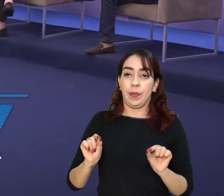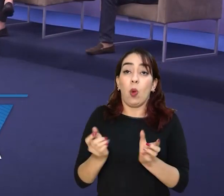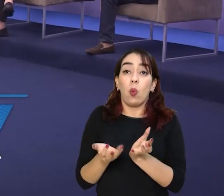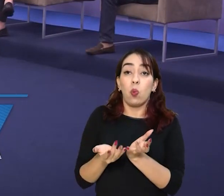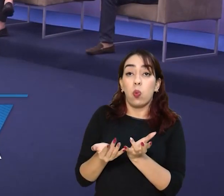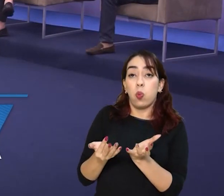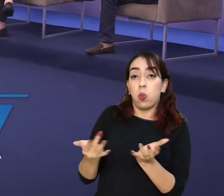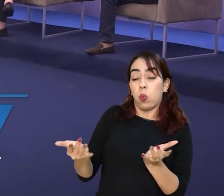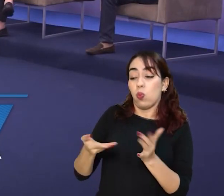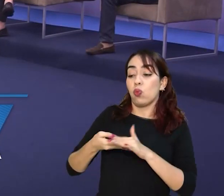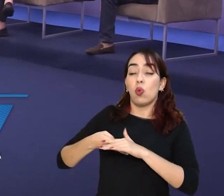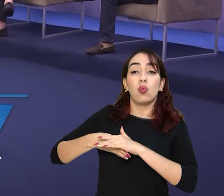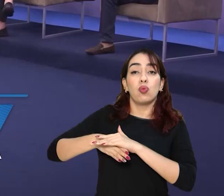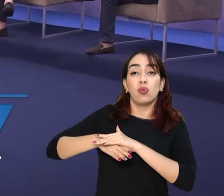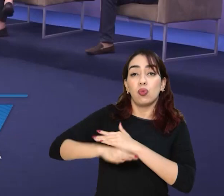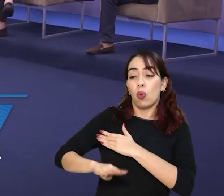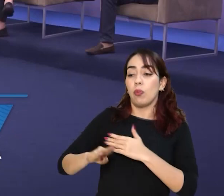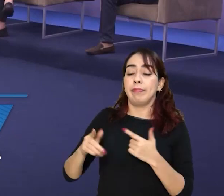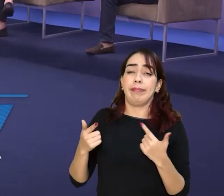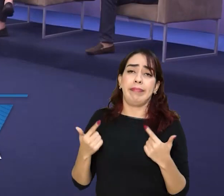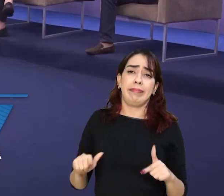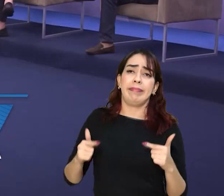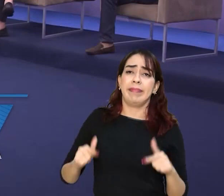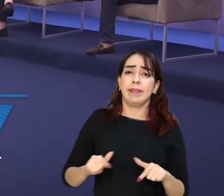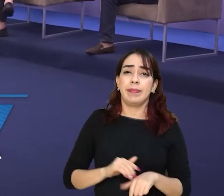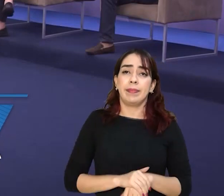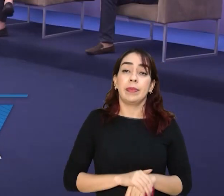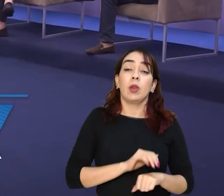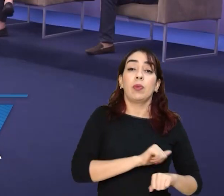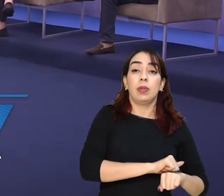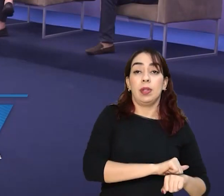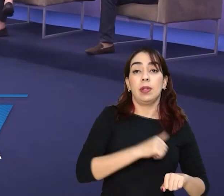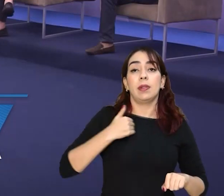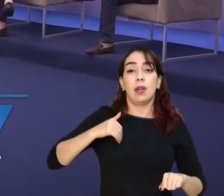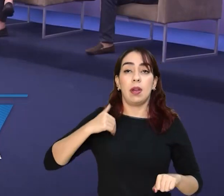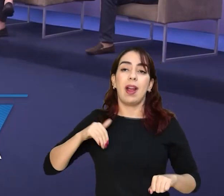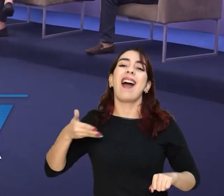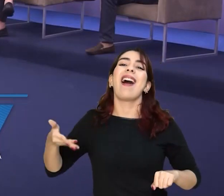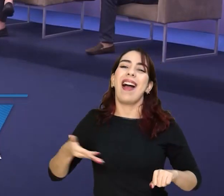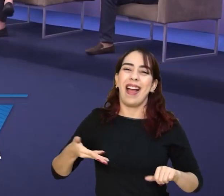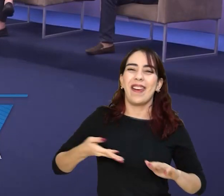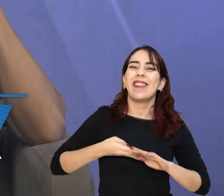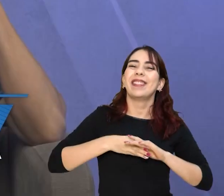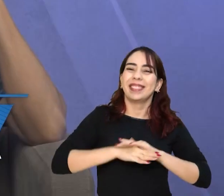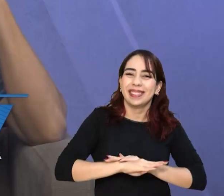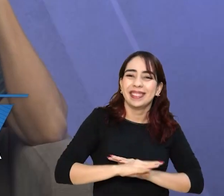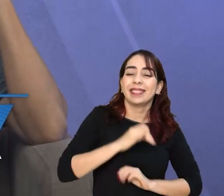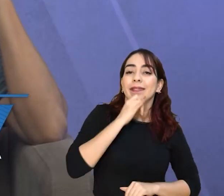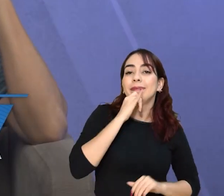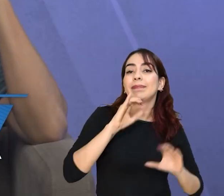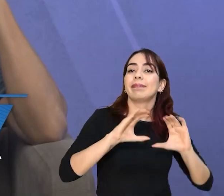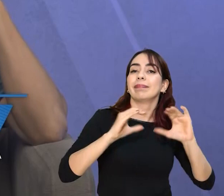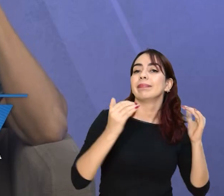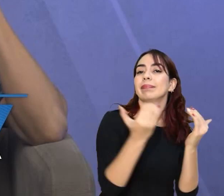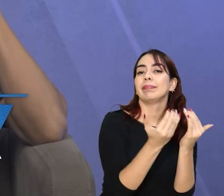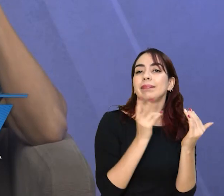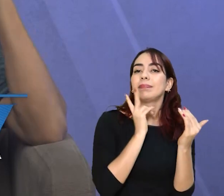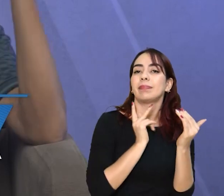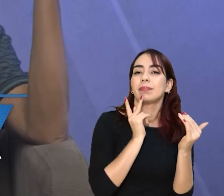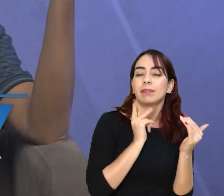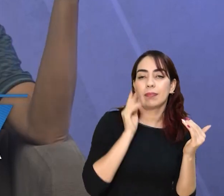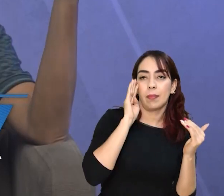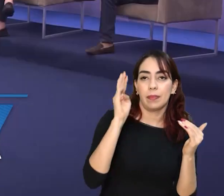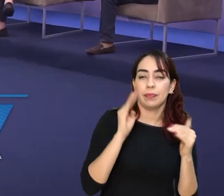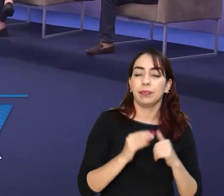estavam acostumados. Hoje, Ceará e Fortaleza. Ceará, porque saiu da Série A, mas tá. Mas o gramado do Caxará foi reformado agora. Eu digo, mas o Fortaleza